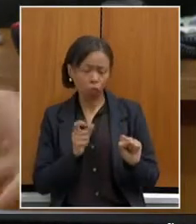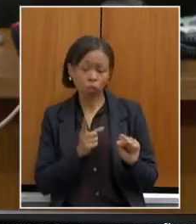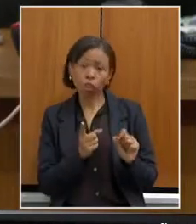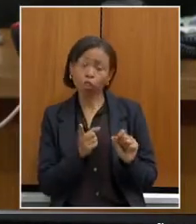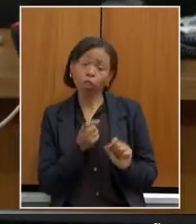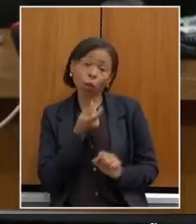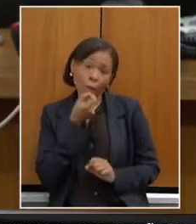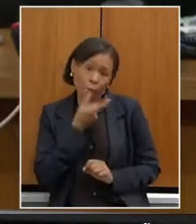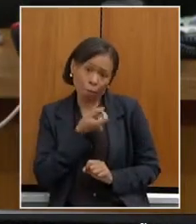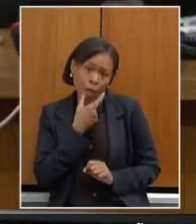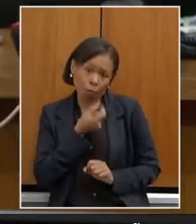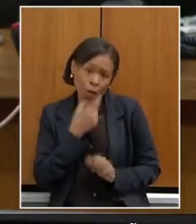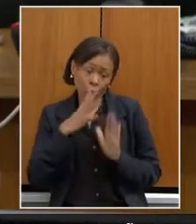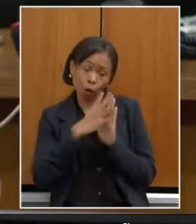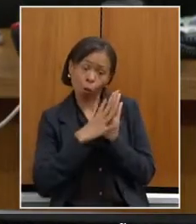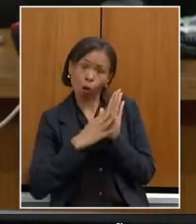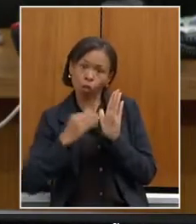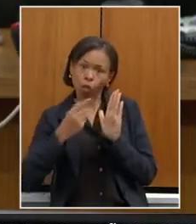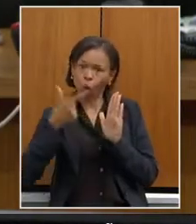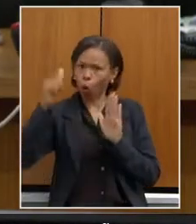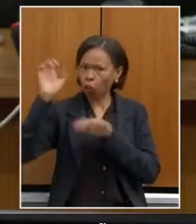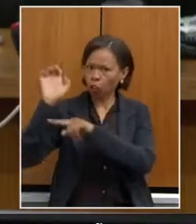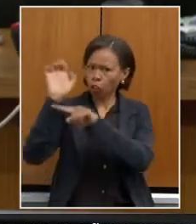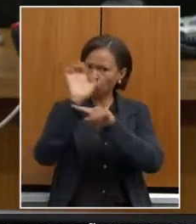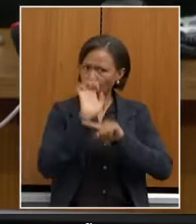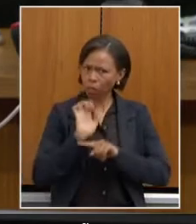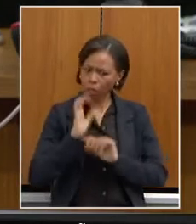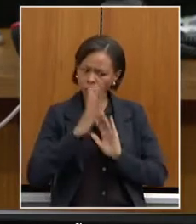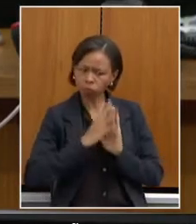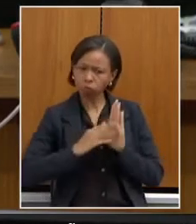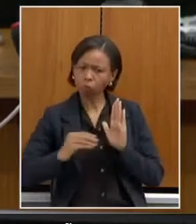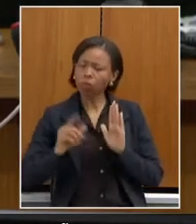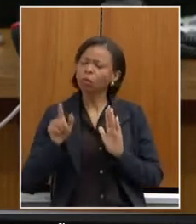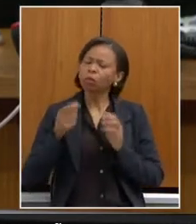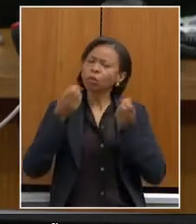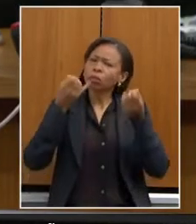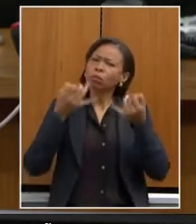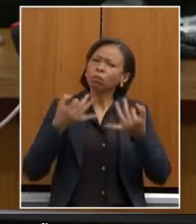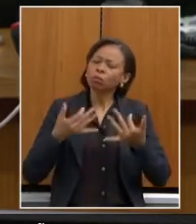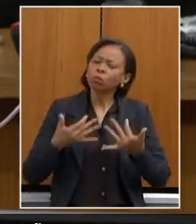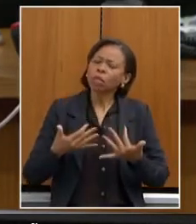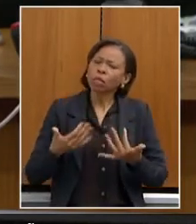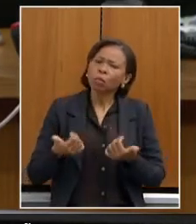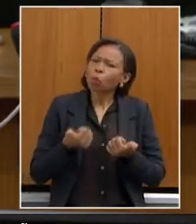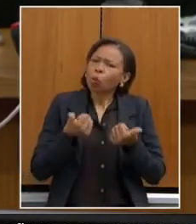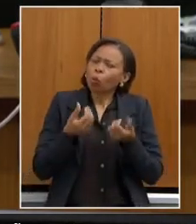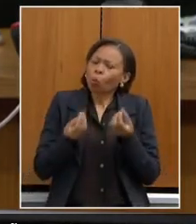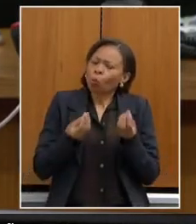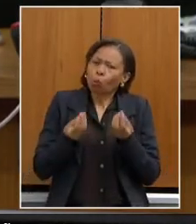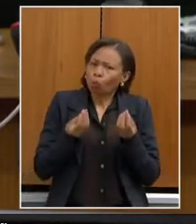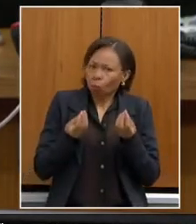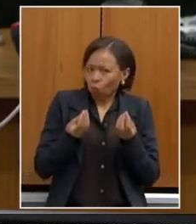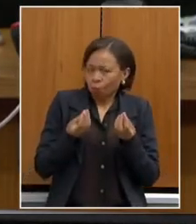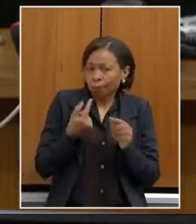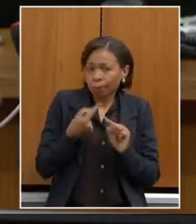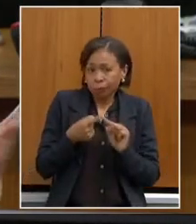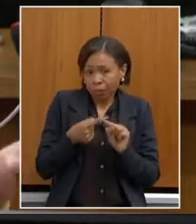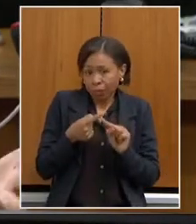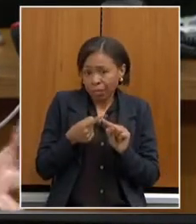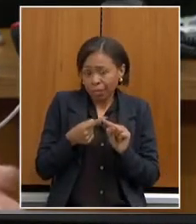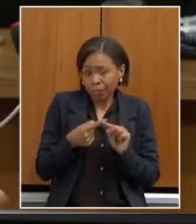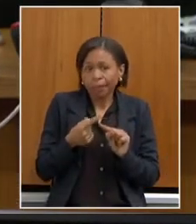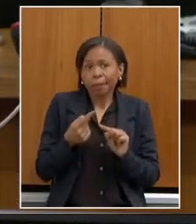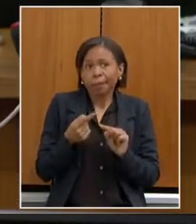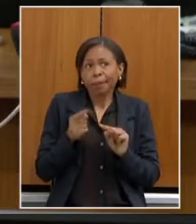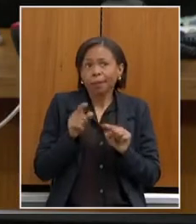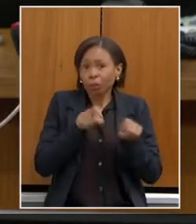tem sido até modelo para os outros estados eu queria que você discorresse mais um pouquinho sobre isso porque é uma questão que a gente vem sofrendo